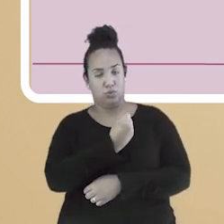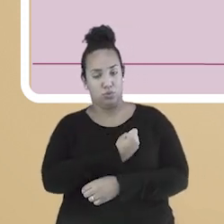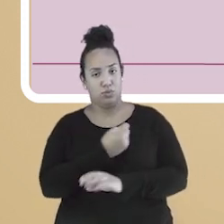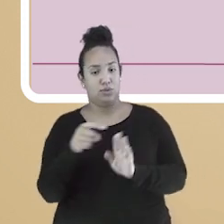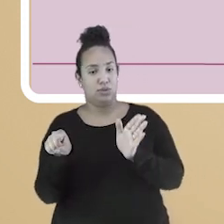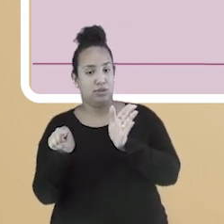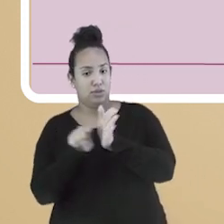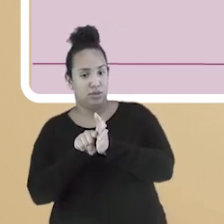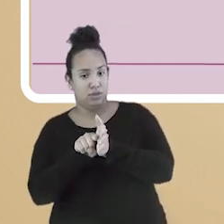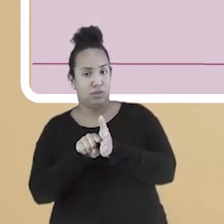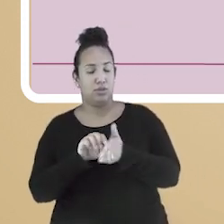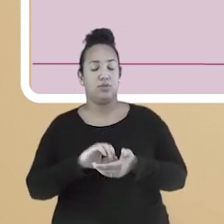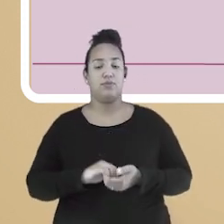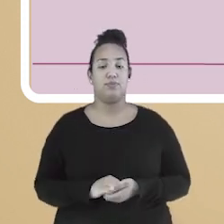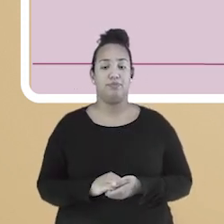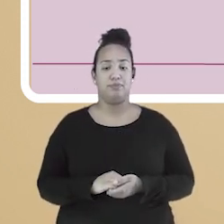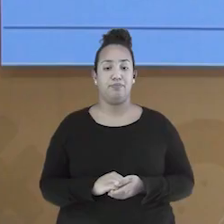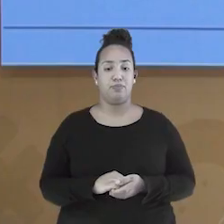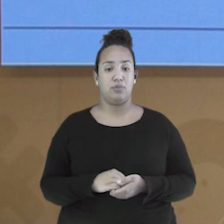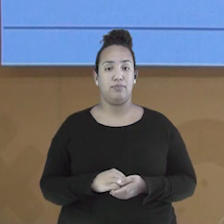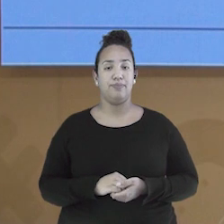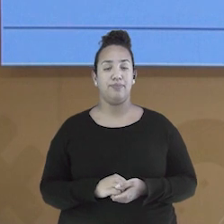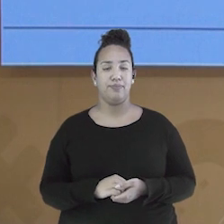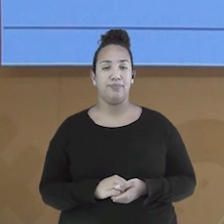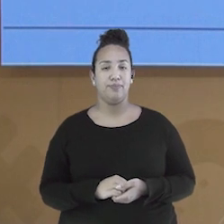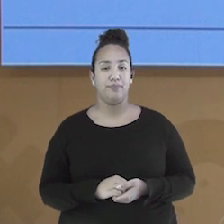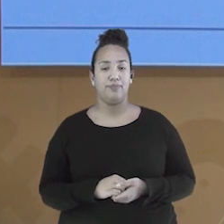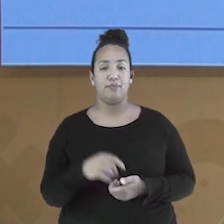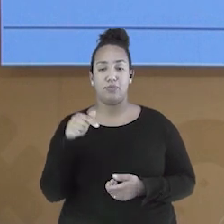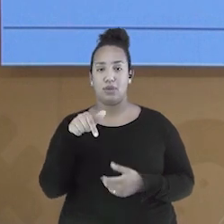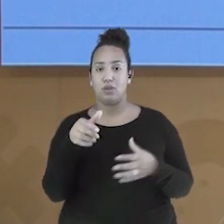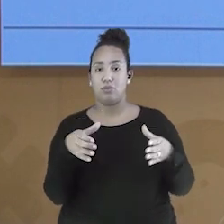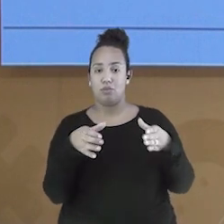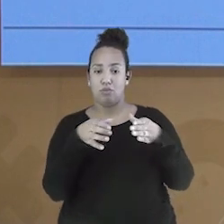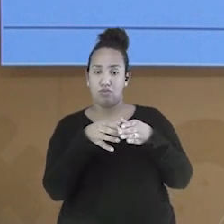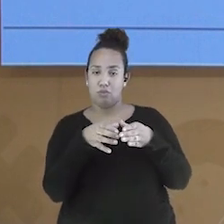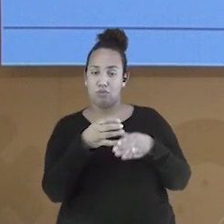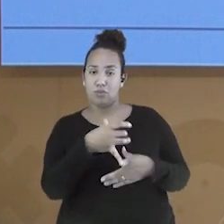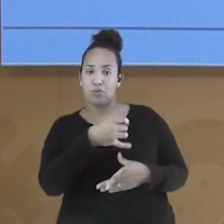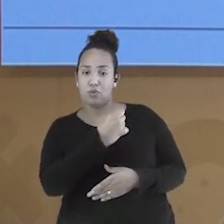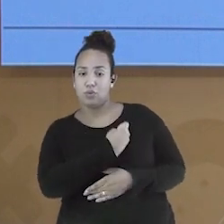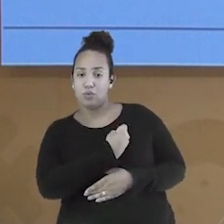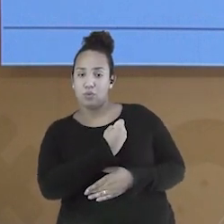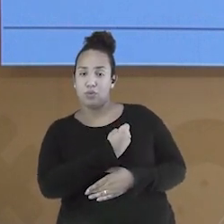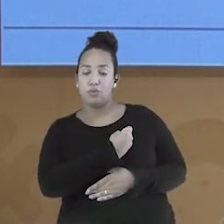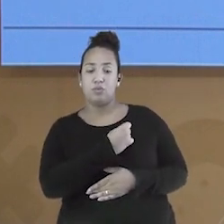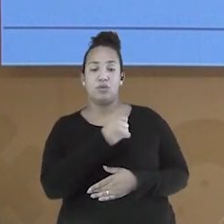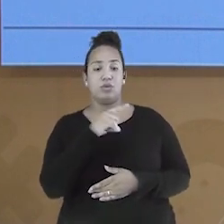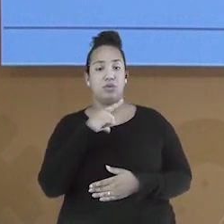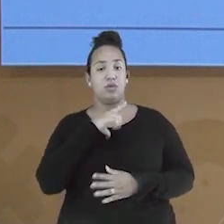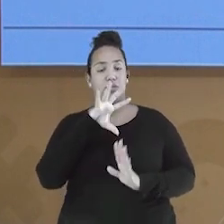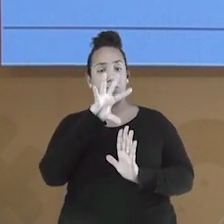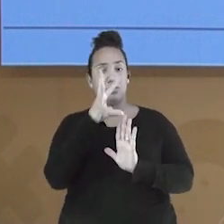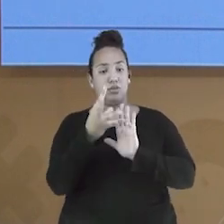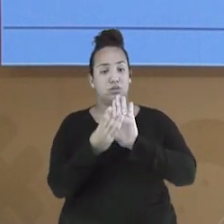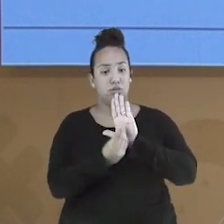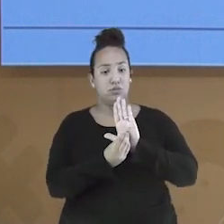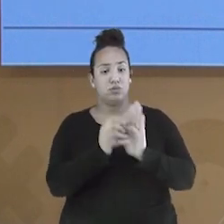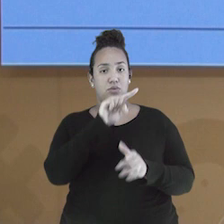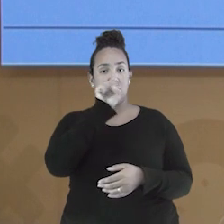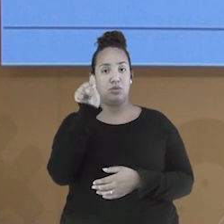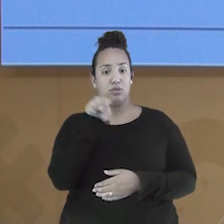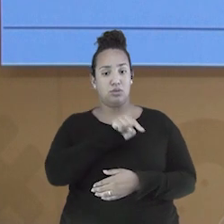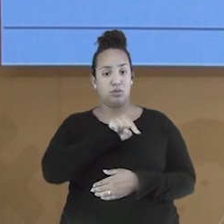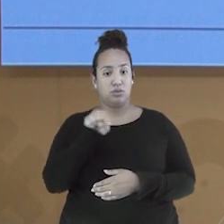zero. Ah, não se esqueça, o zero também. Esse conjunto numérico é representado pela letra Z, como podemos